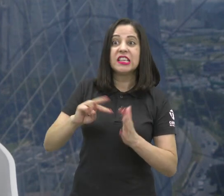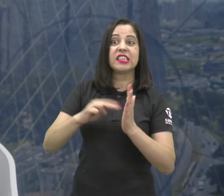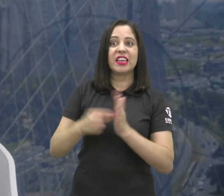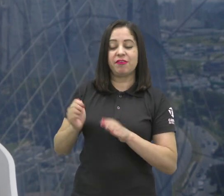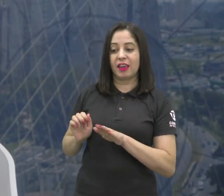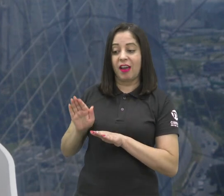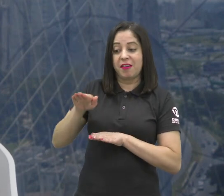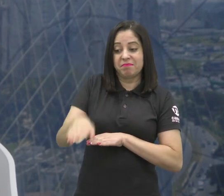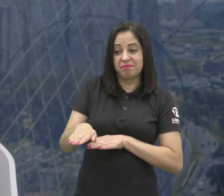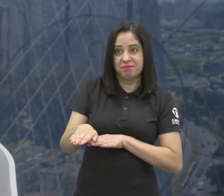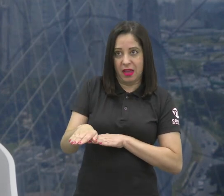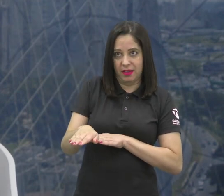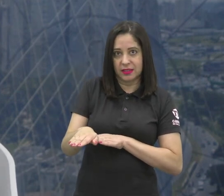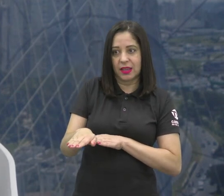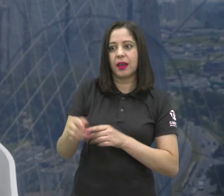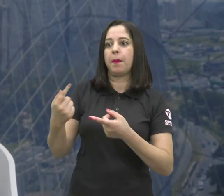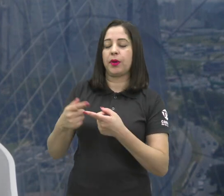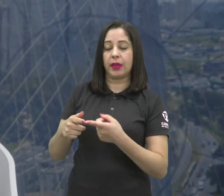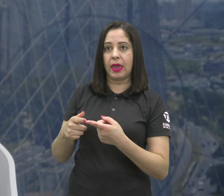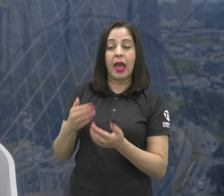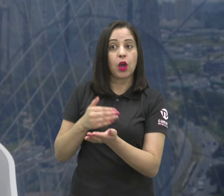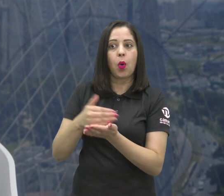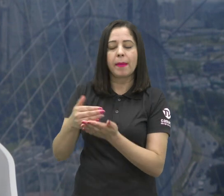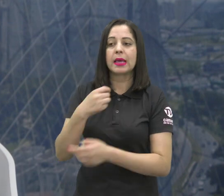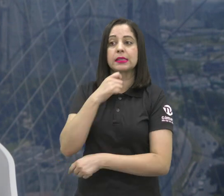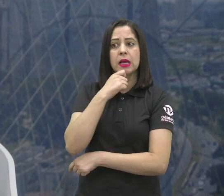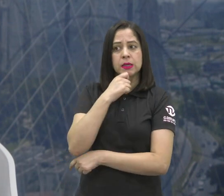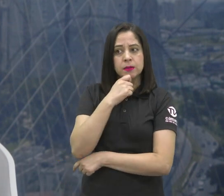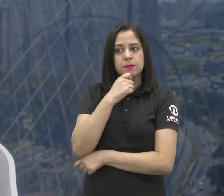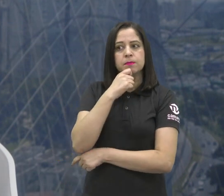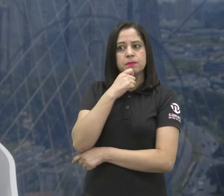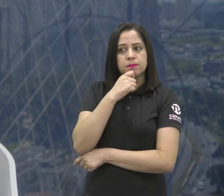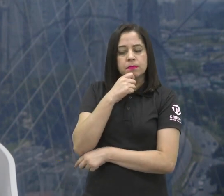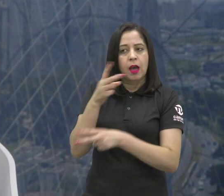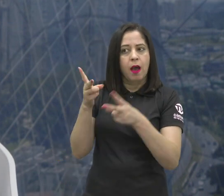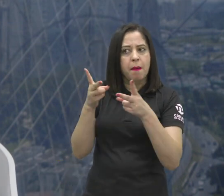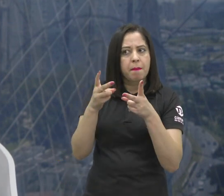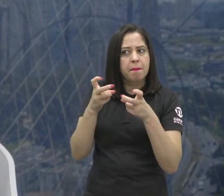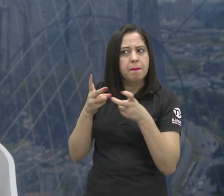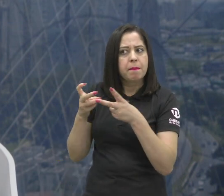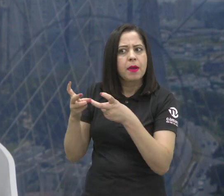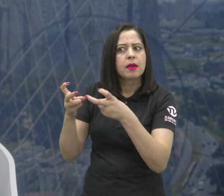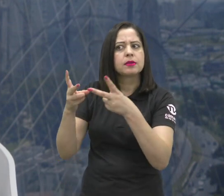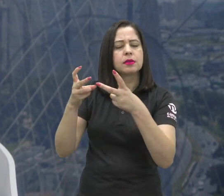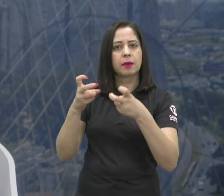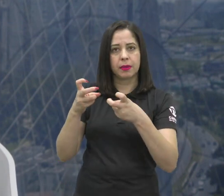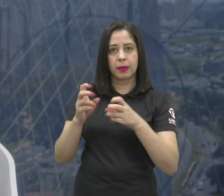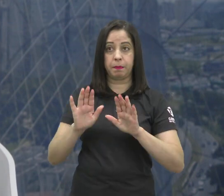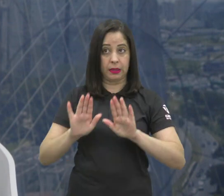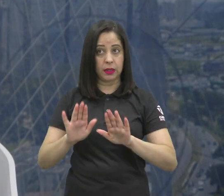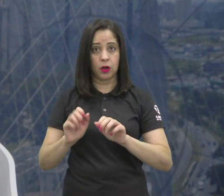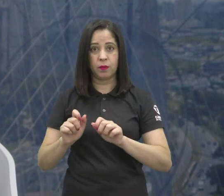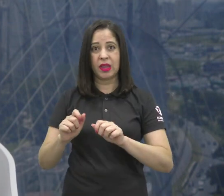se coloca nessa posição de ouvir, você coloca, né, nessa posição de conhecimento. Eu acho que muitas